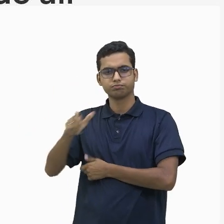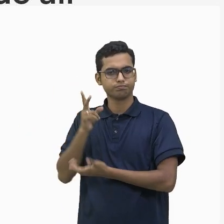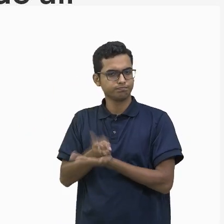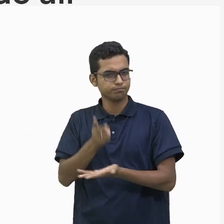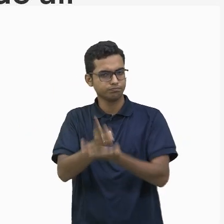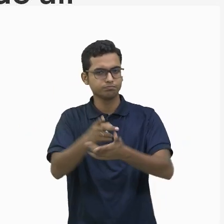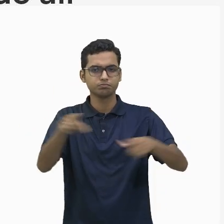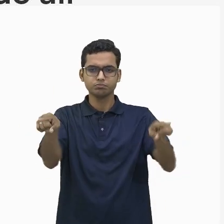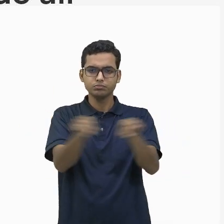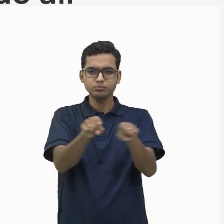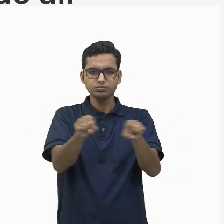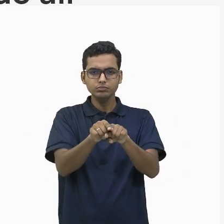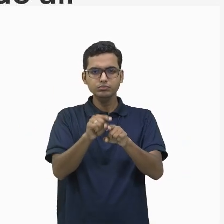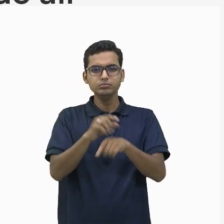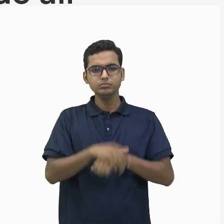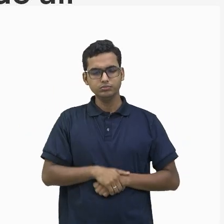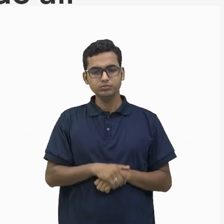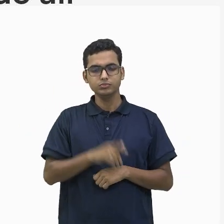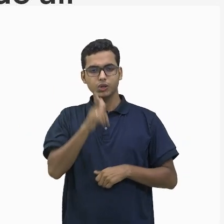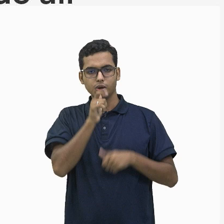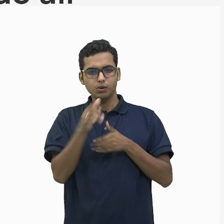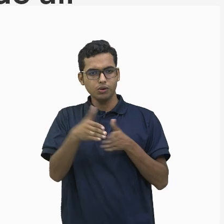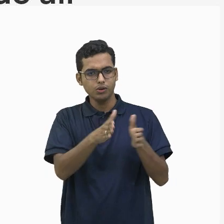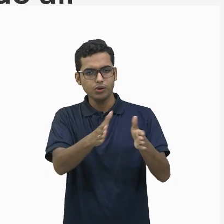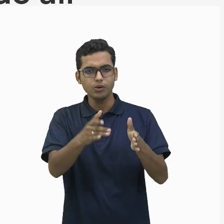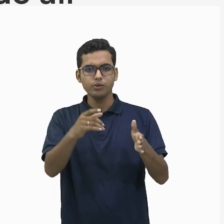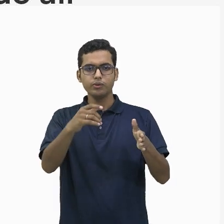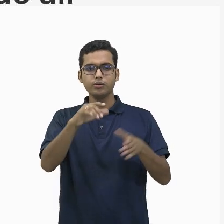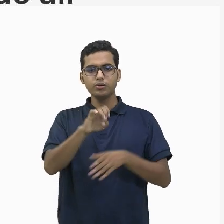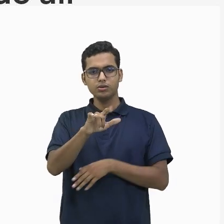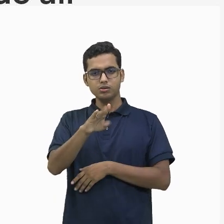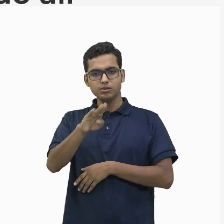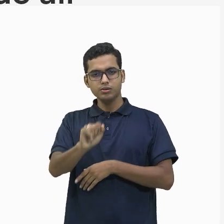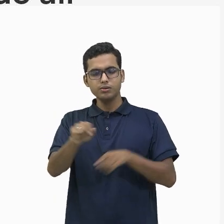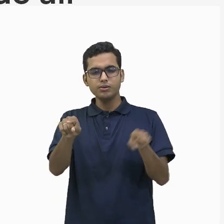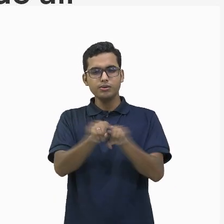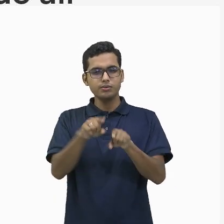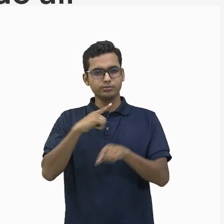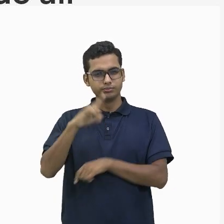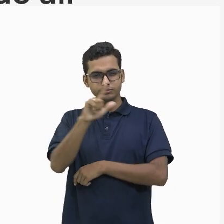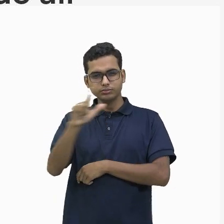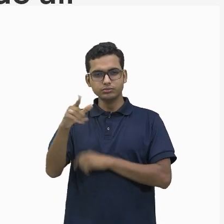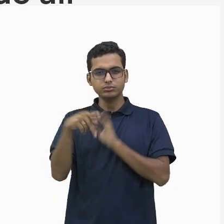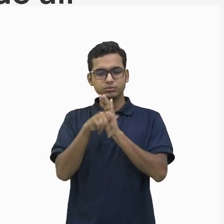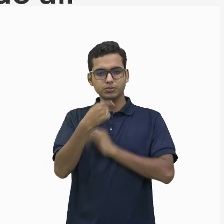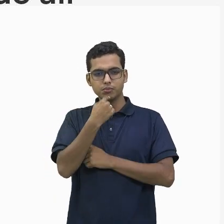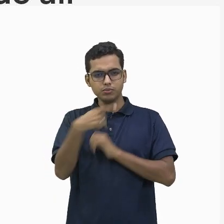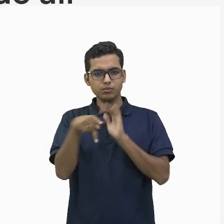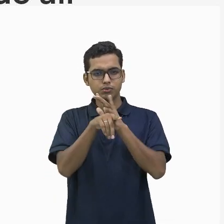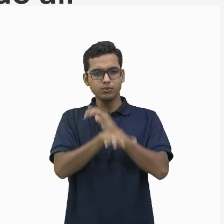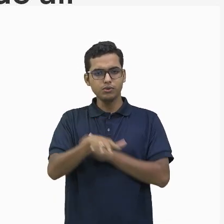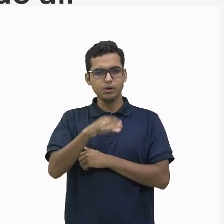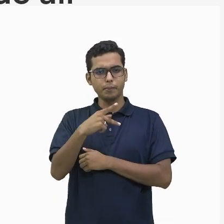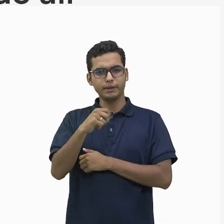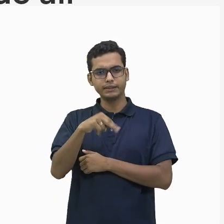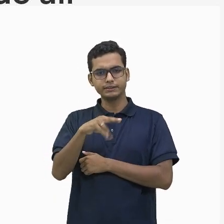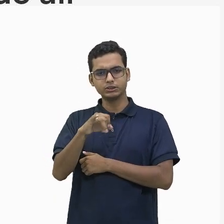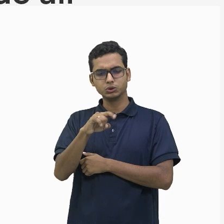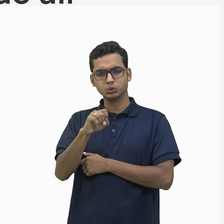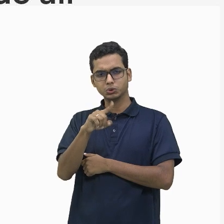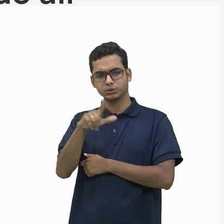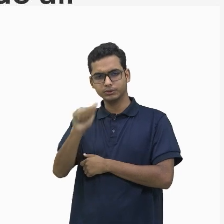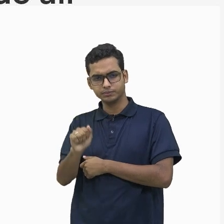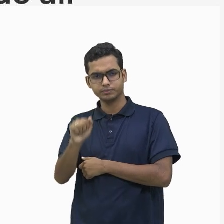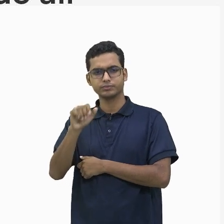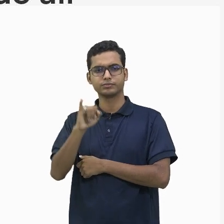ao leste, no norte, então, da Península Itálica, ocupado pelos lombardos, povos bárbaros que